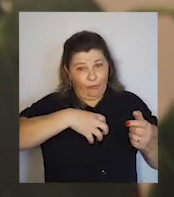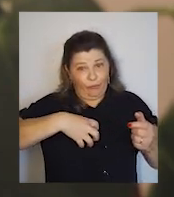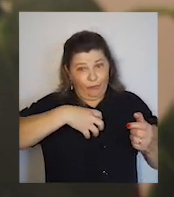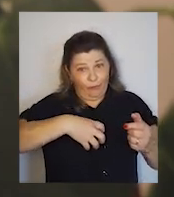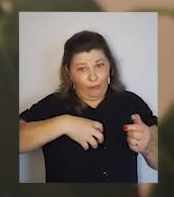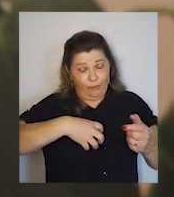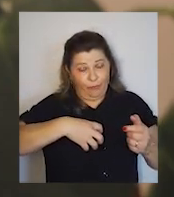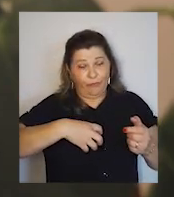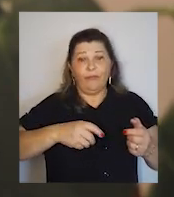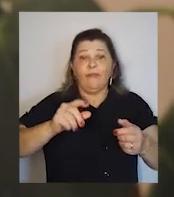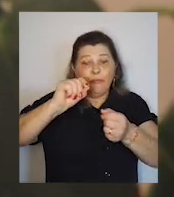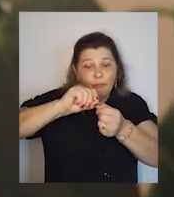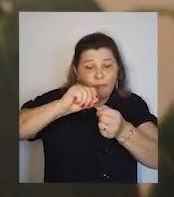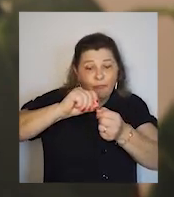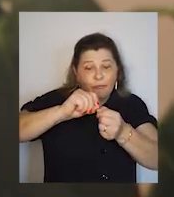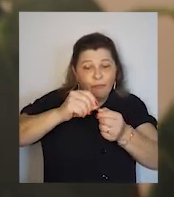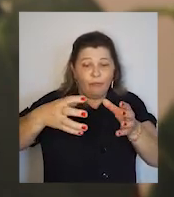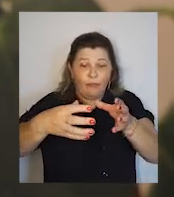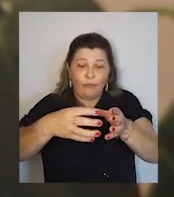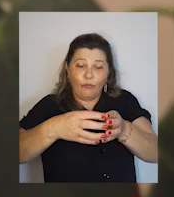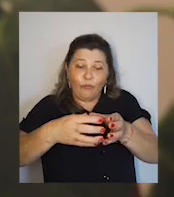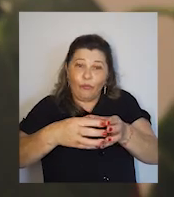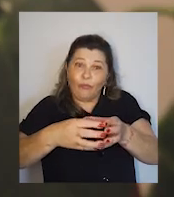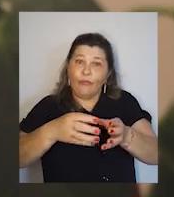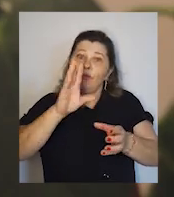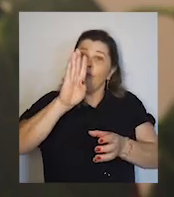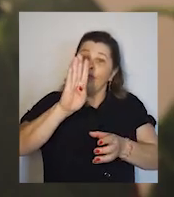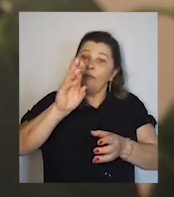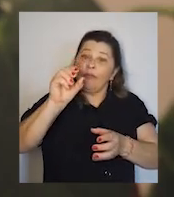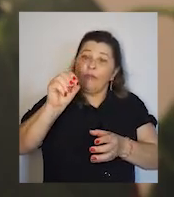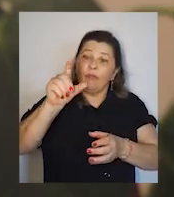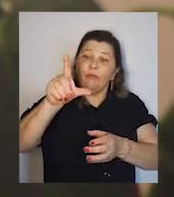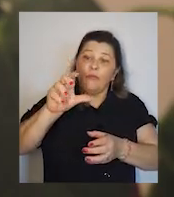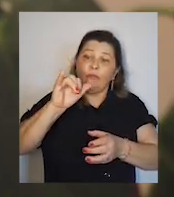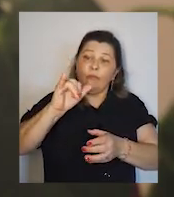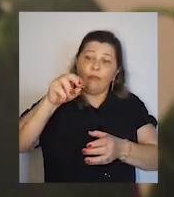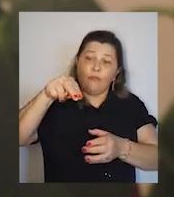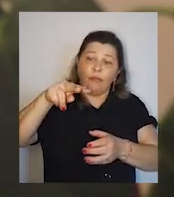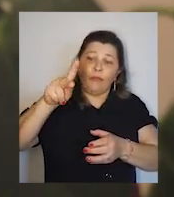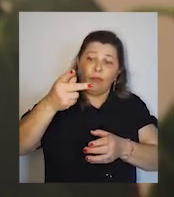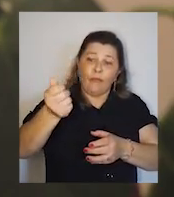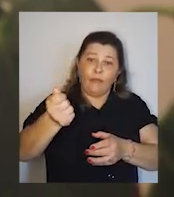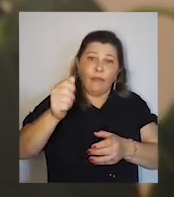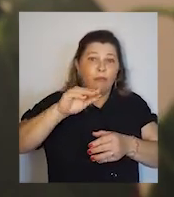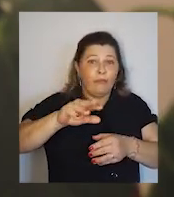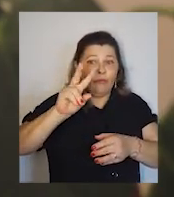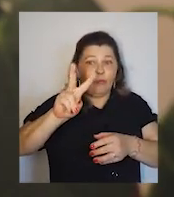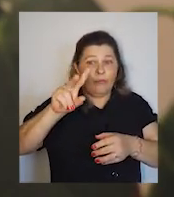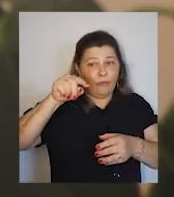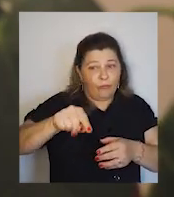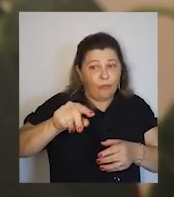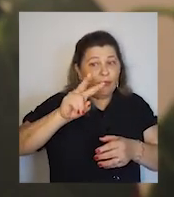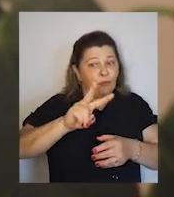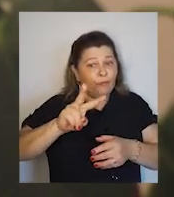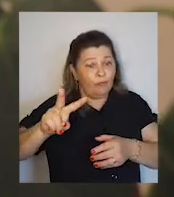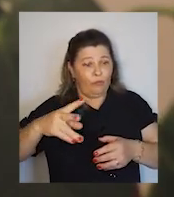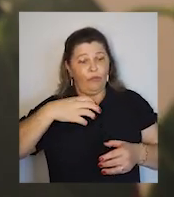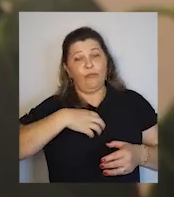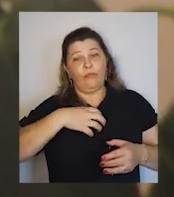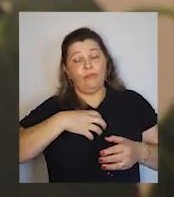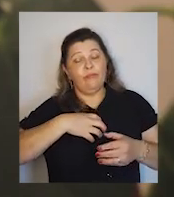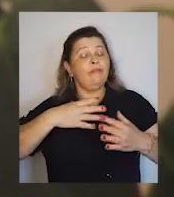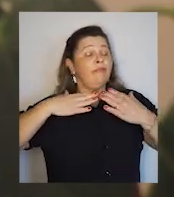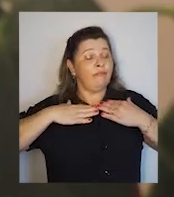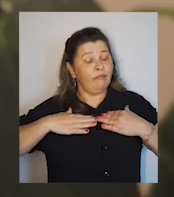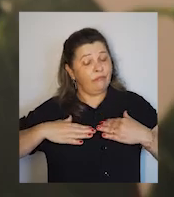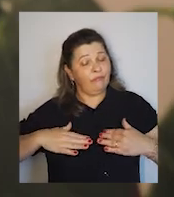né? E assim se criou o Clube do Bolinha, então, e esse Clube do Bolinha já vem, então, desde 2022, né, de uma forma muito